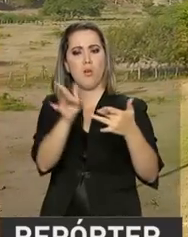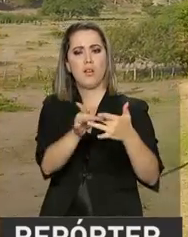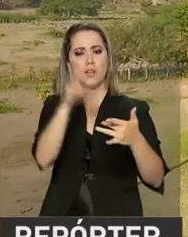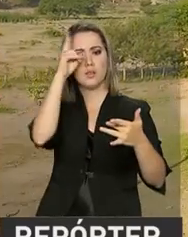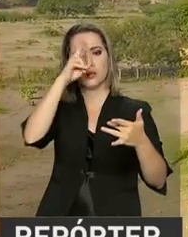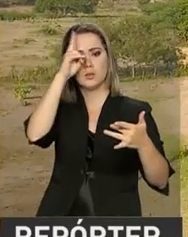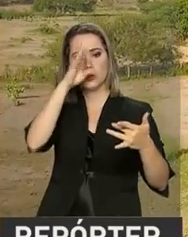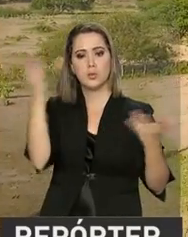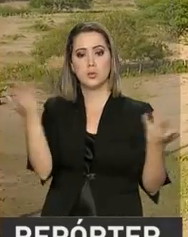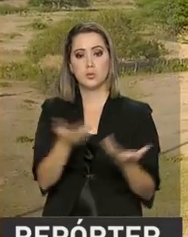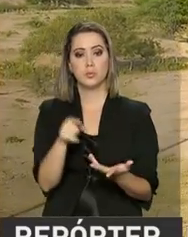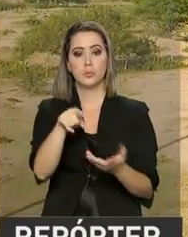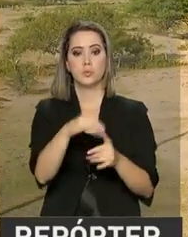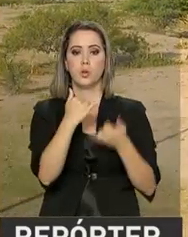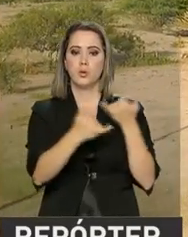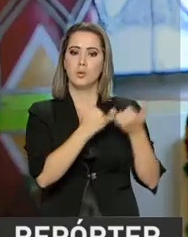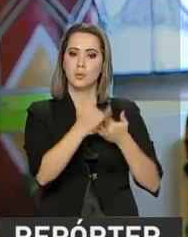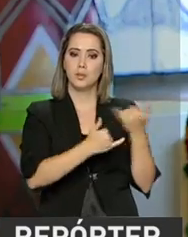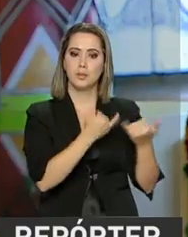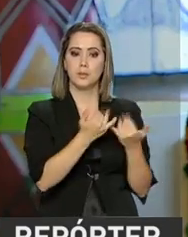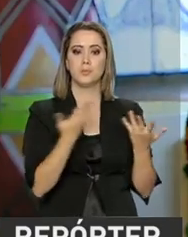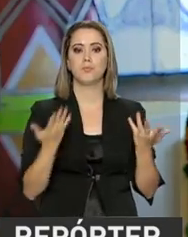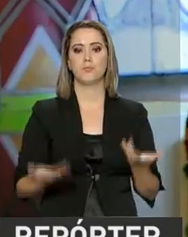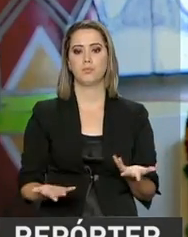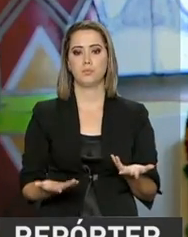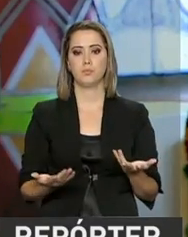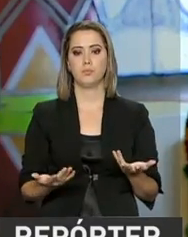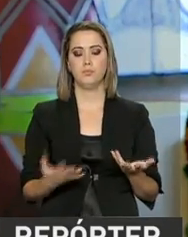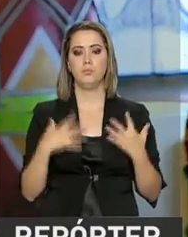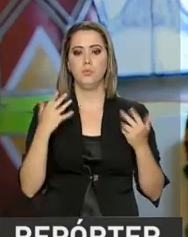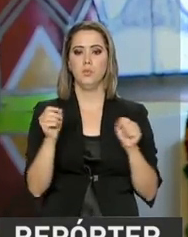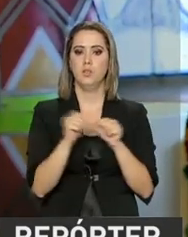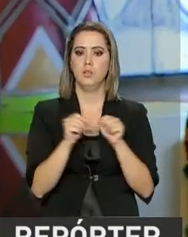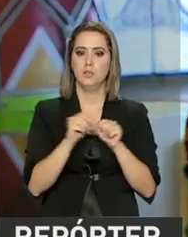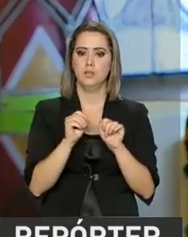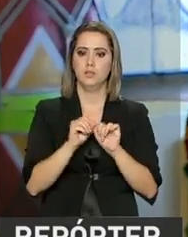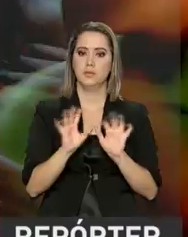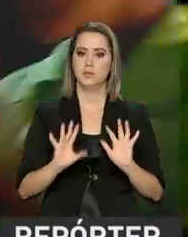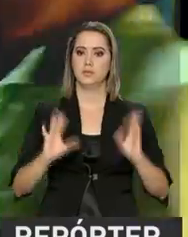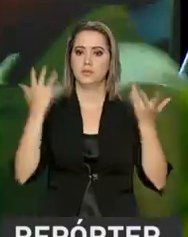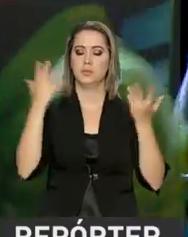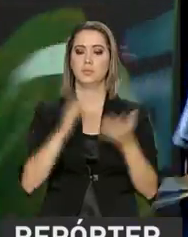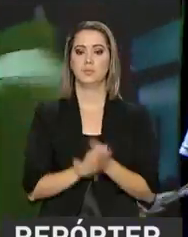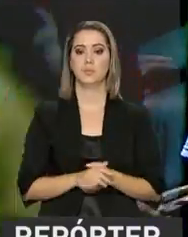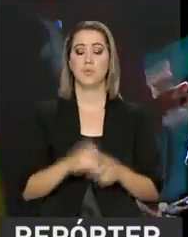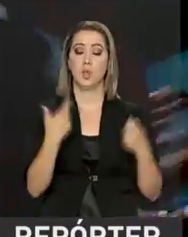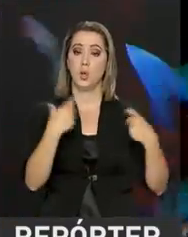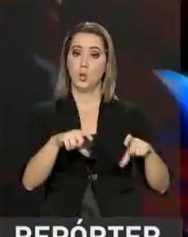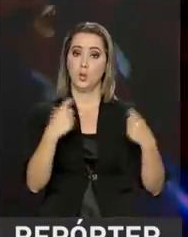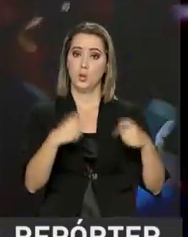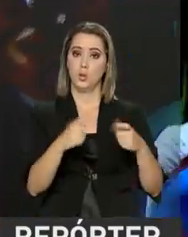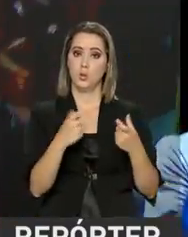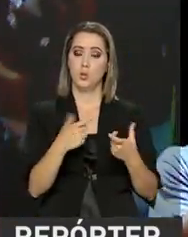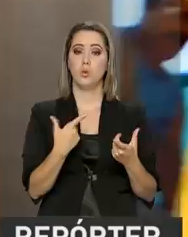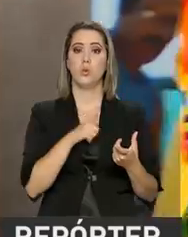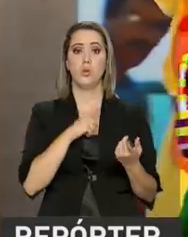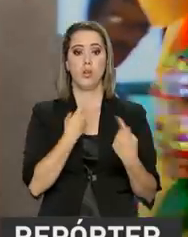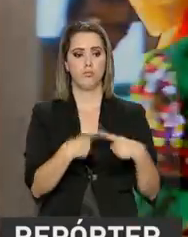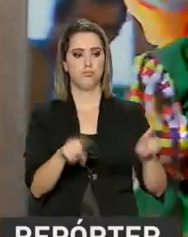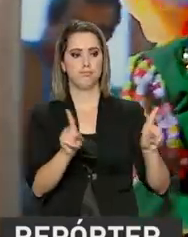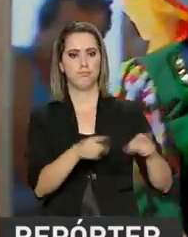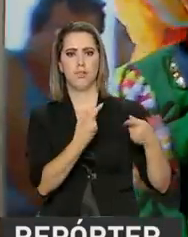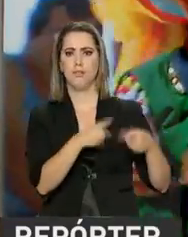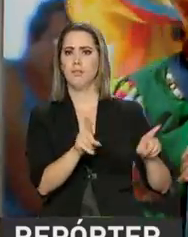história, com um brinquedo e fazer a manifestação, né? No ponto de cultura Orquestra Sertão, em